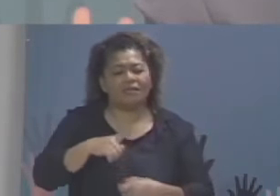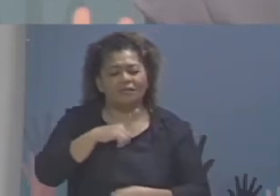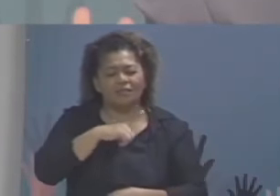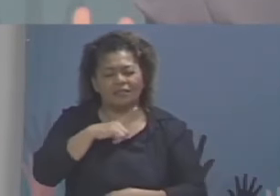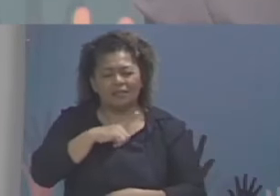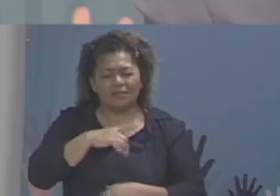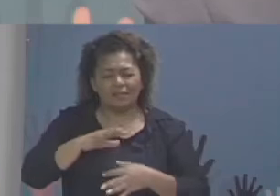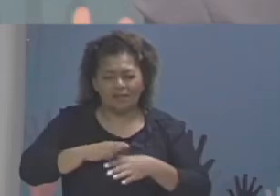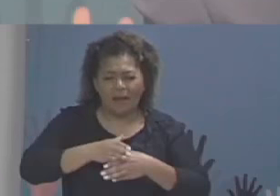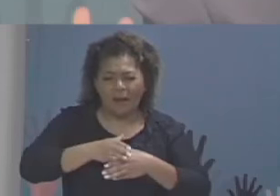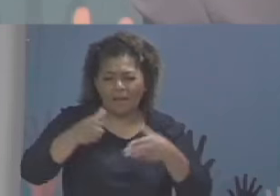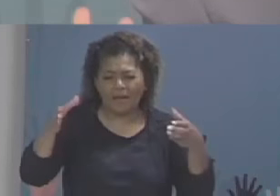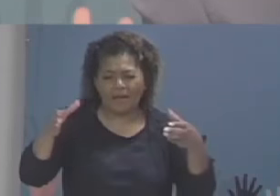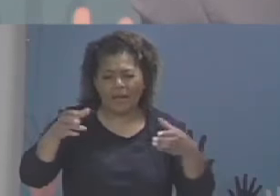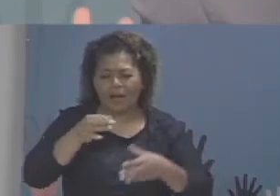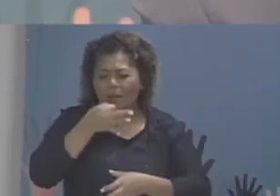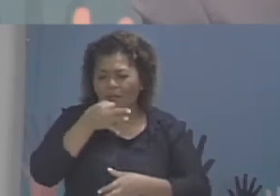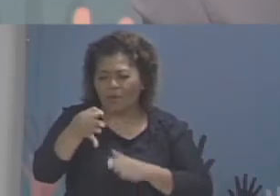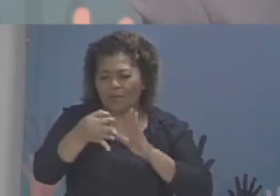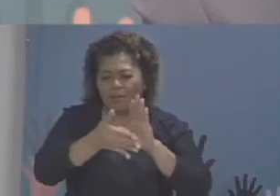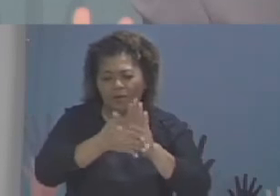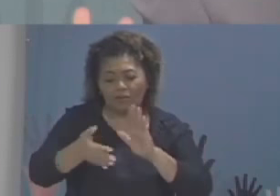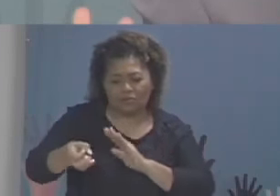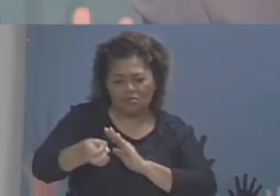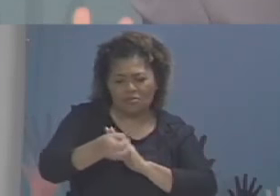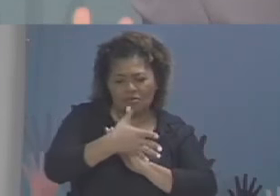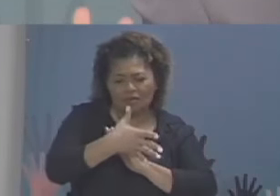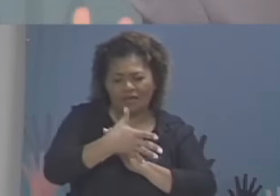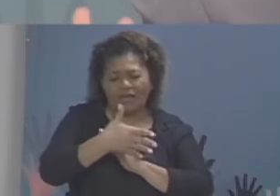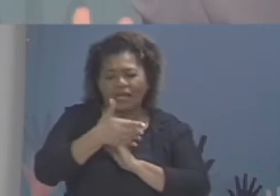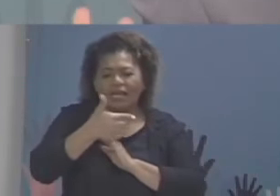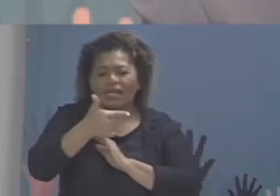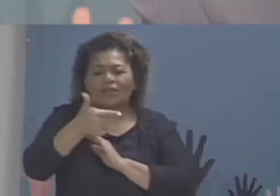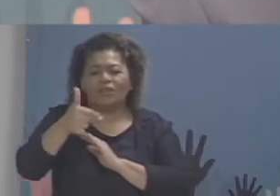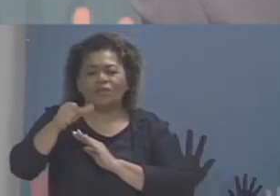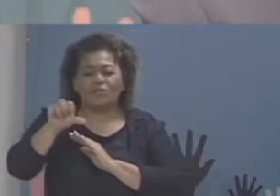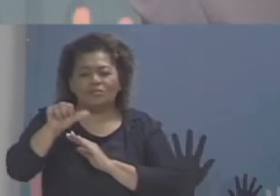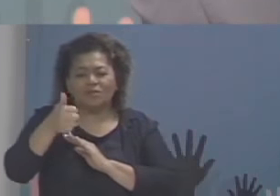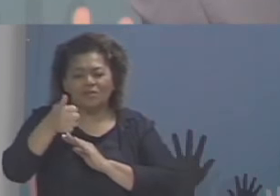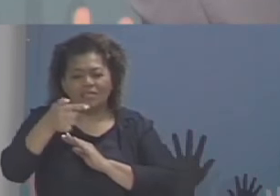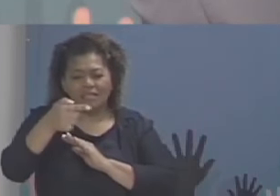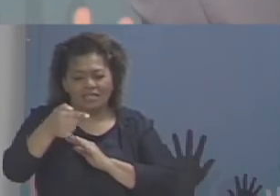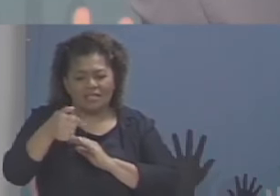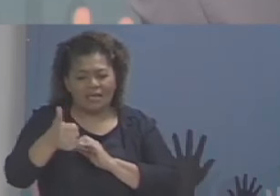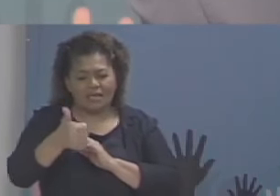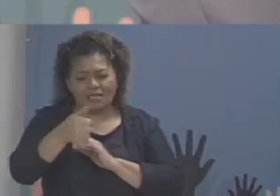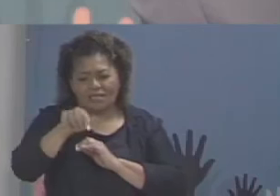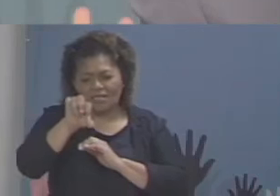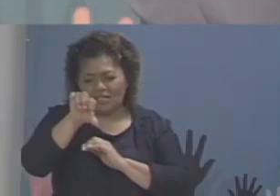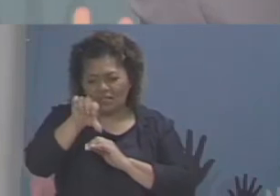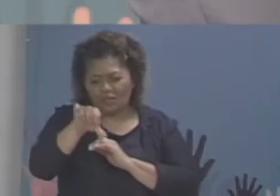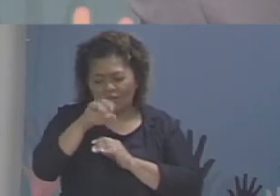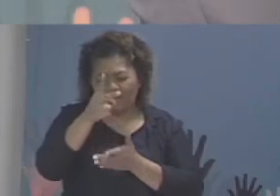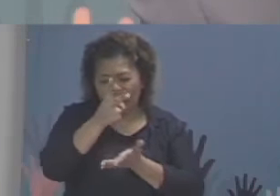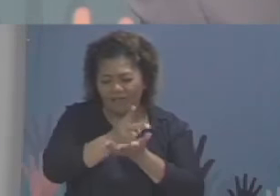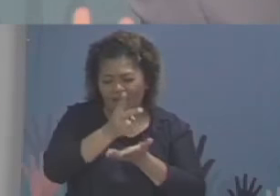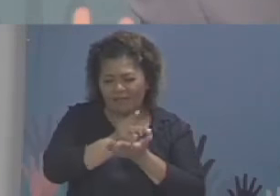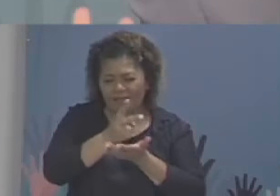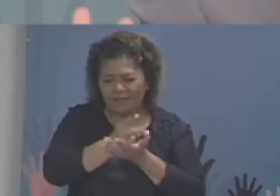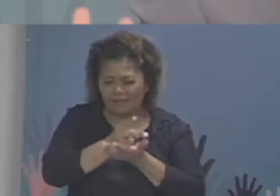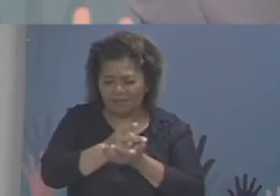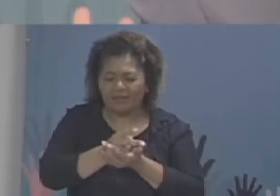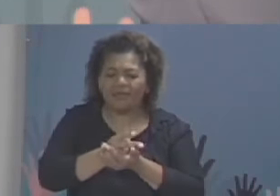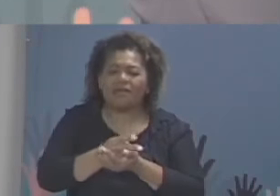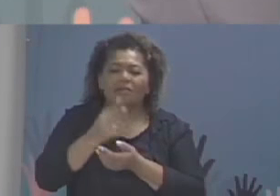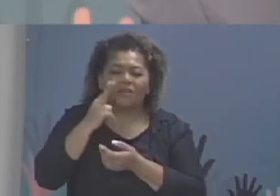ampliado da proposta da nova gestão que nós teremos para o ano 2017-2019, pessoas da neuropsicologia que largaram a renovação. Por